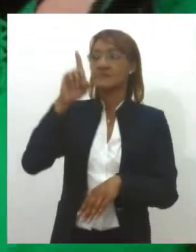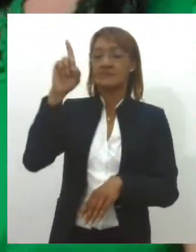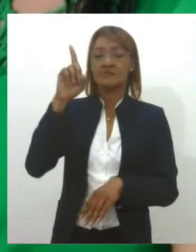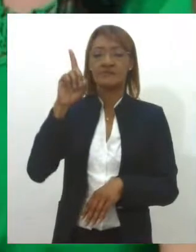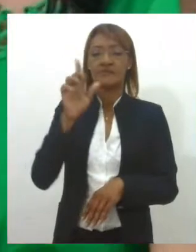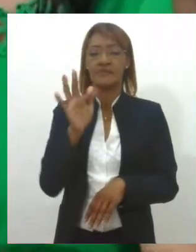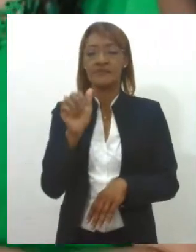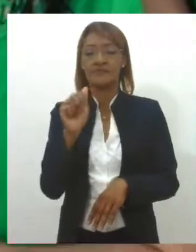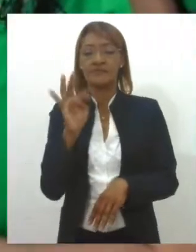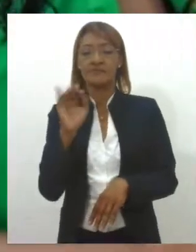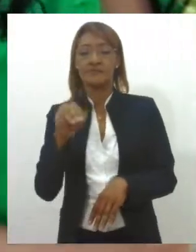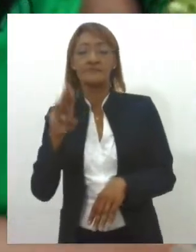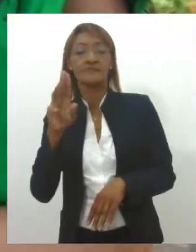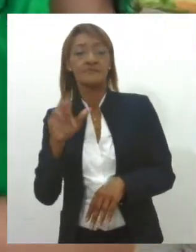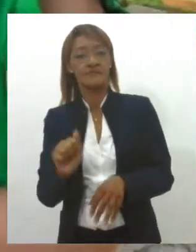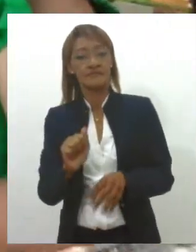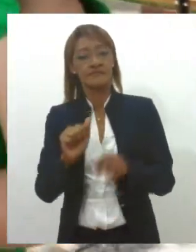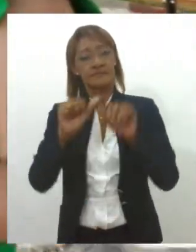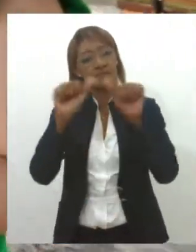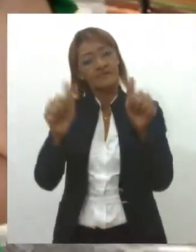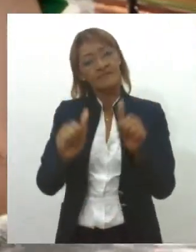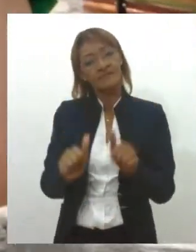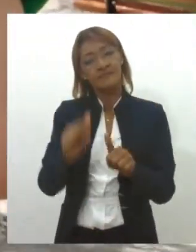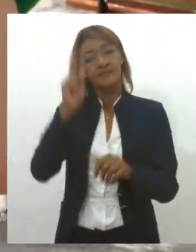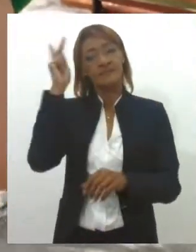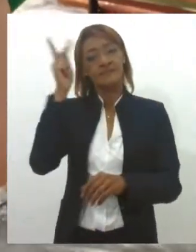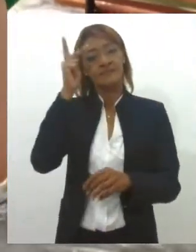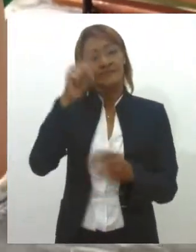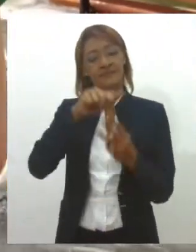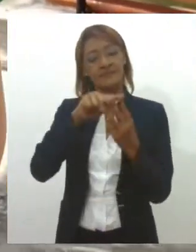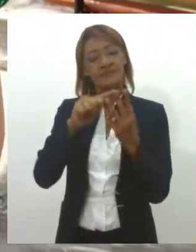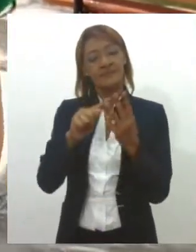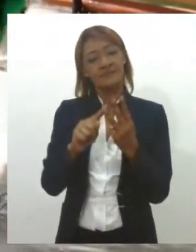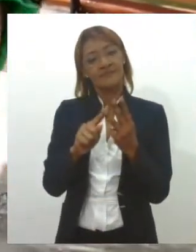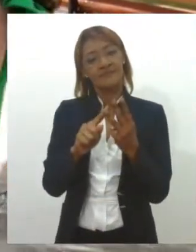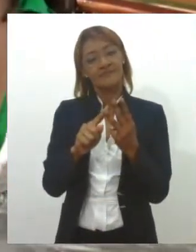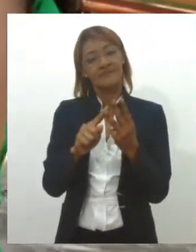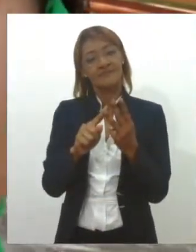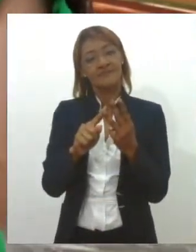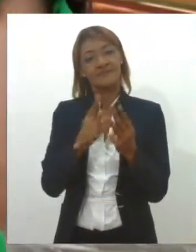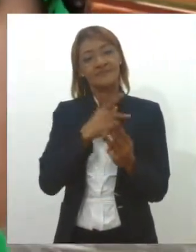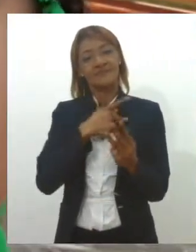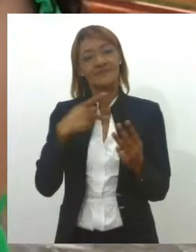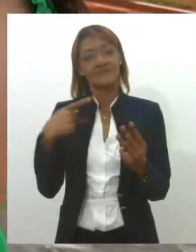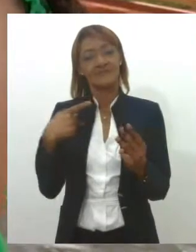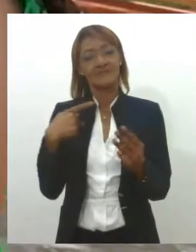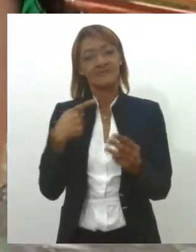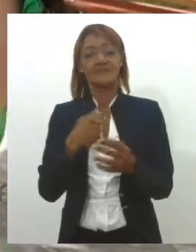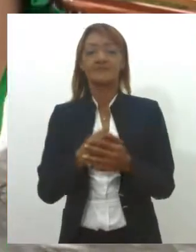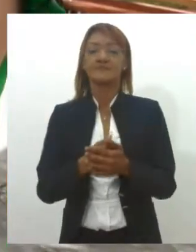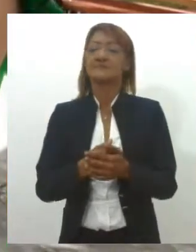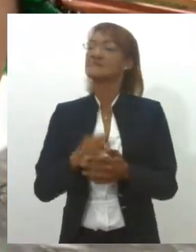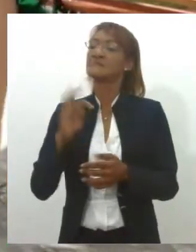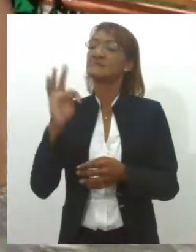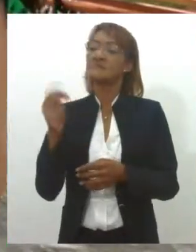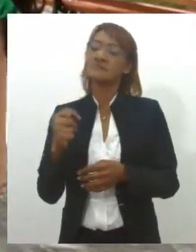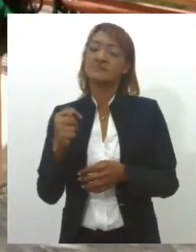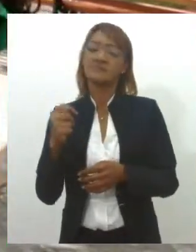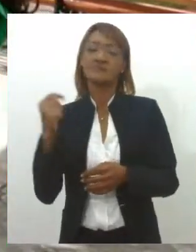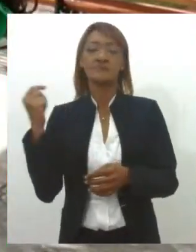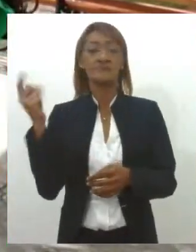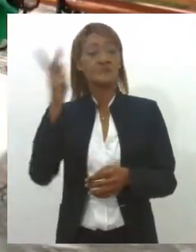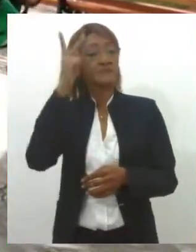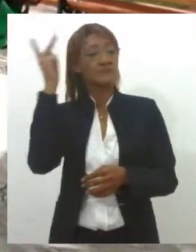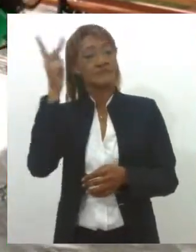aparições de Nossa Senhora em Fátima e a história dos três pastorinhos então toda essa história toda essa riqueza que vende